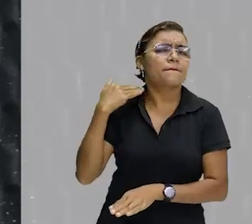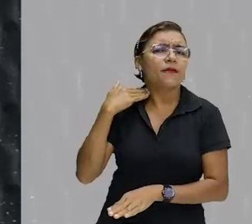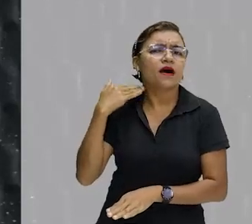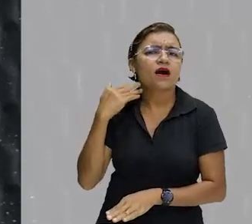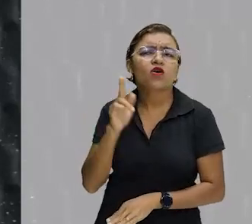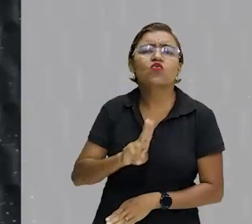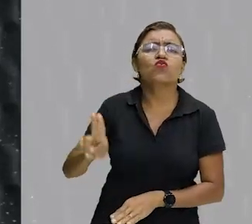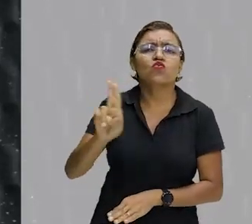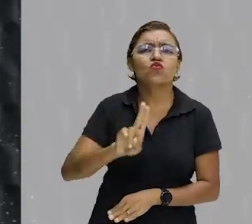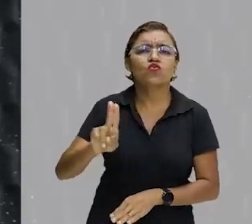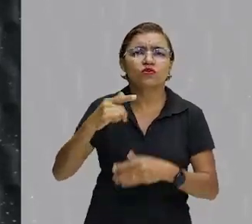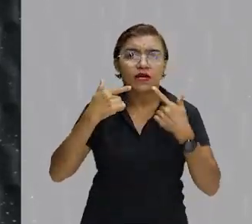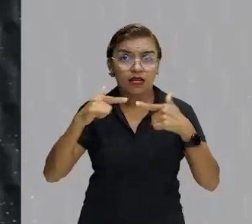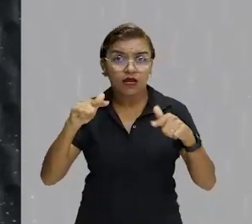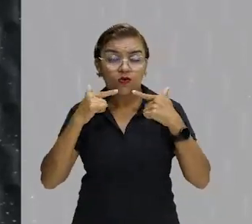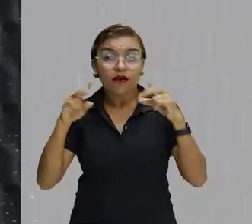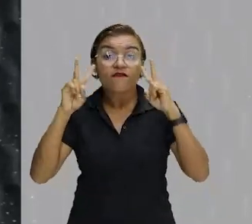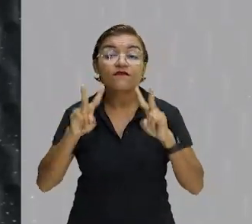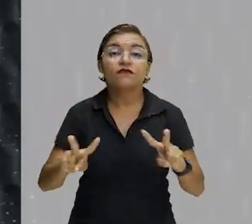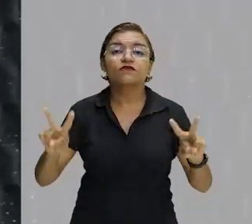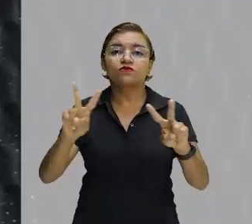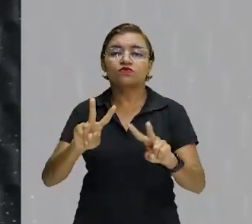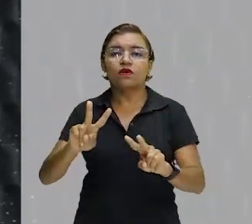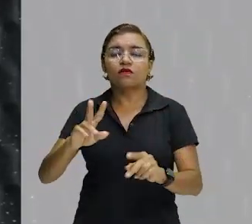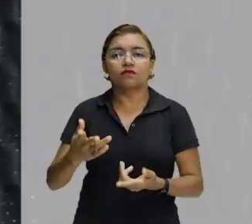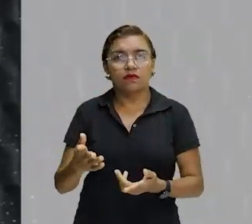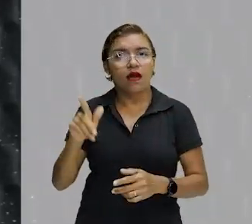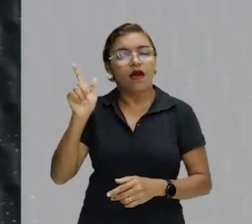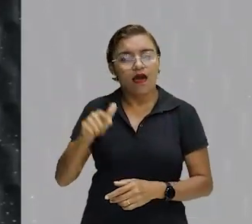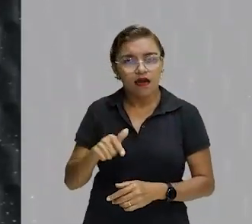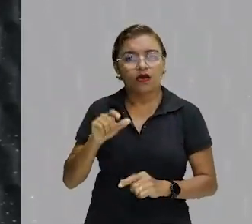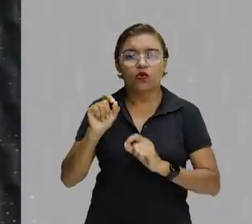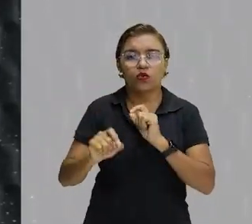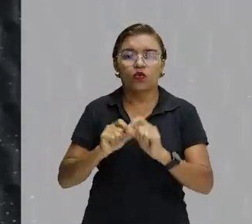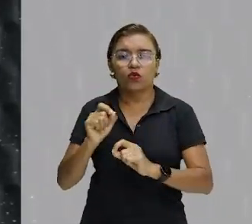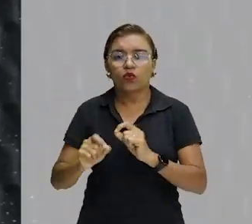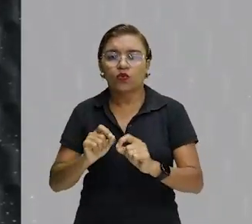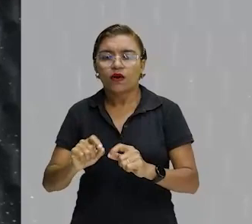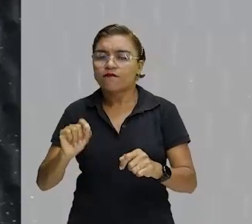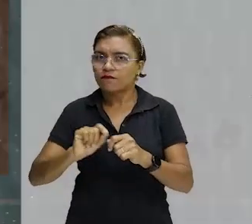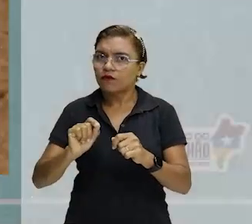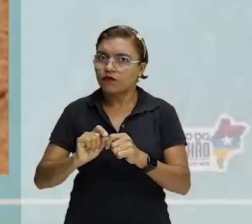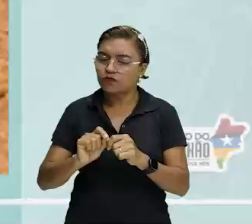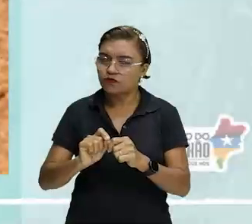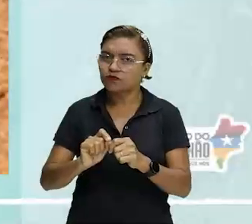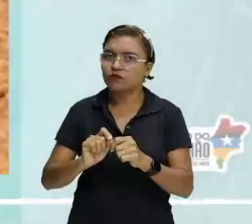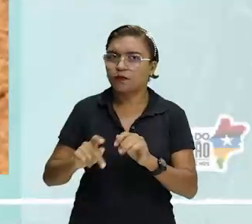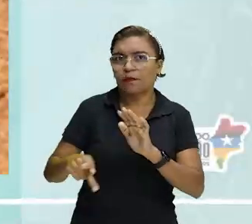a identidade visual que tem. Isso tudo é o produto final da ideia do artista.